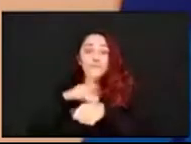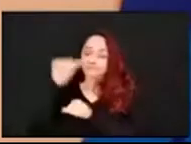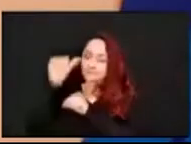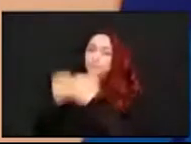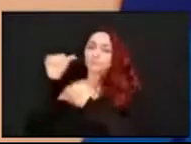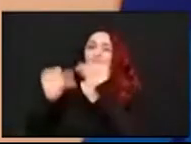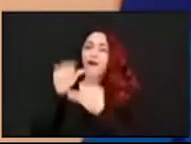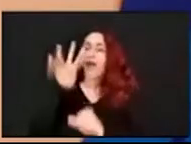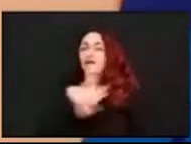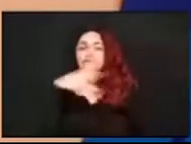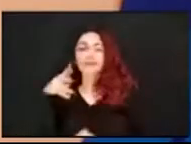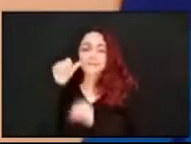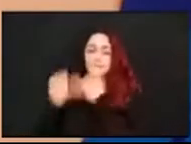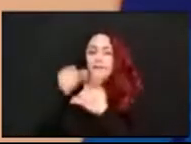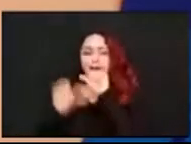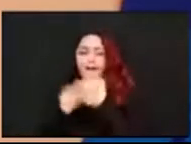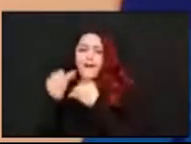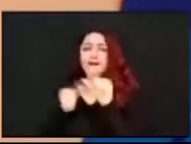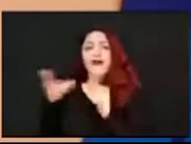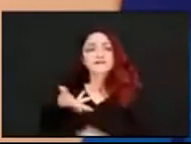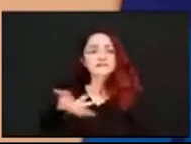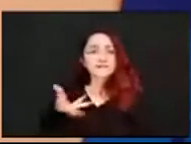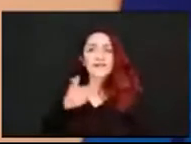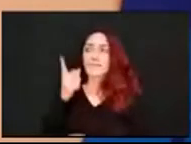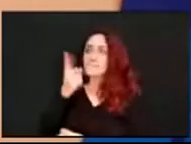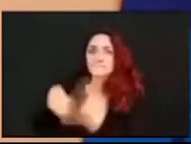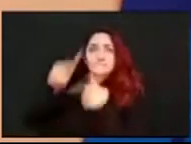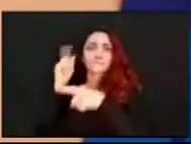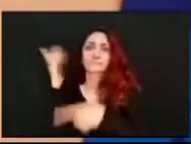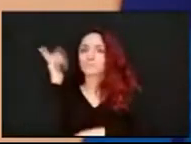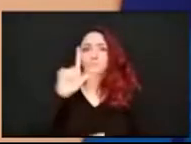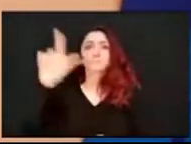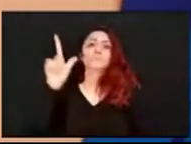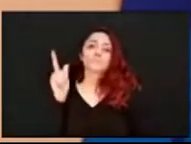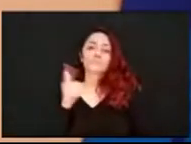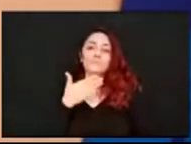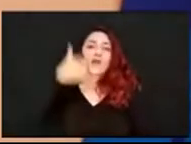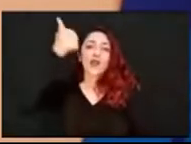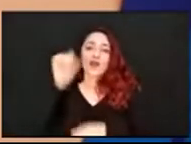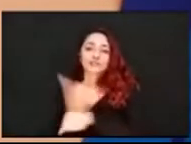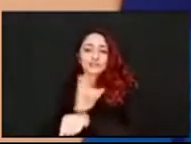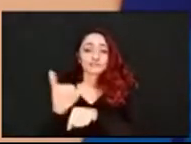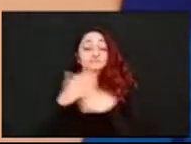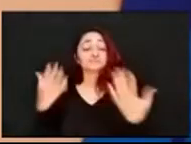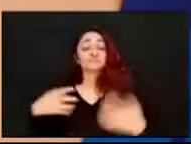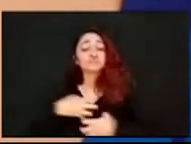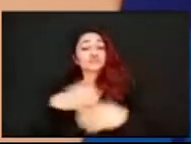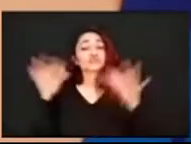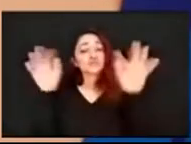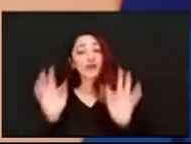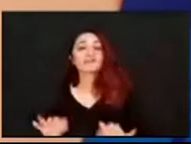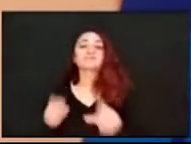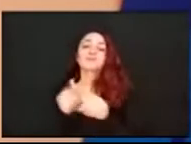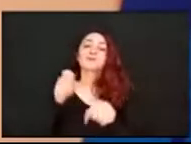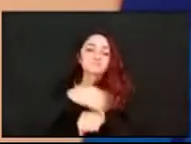repensar esse caminho de acelerar ainda mais essa estratégia então fico muito feliz de tá aqui também compartilhando desse momento né